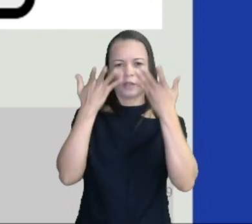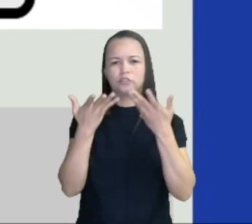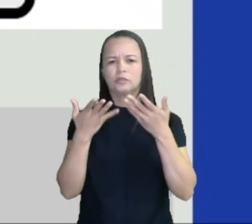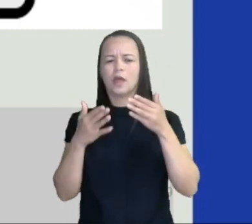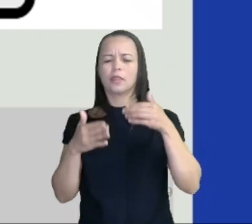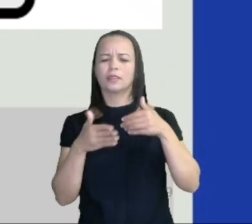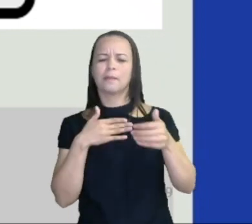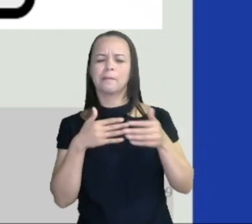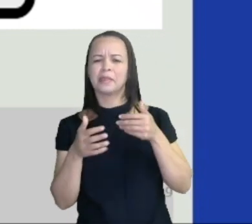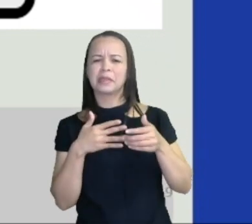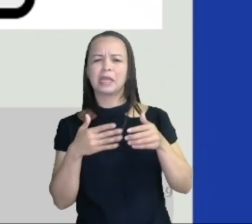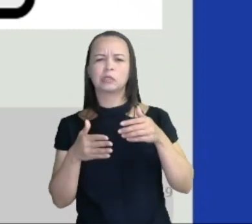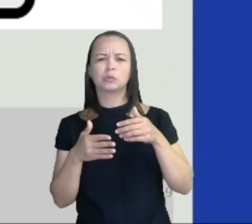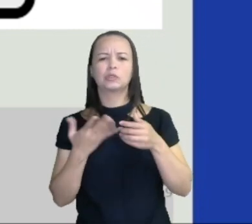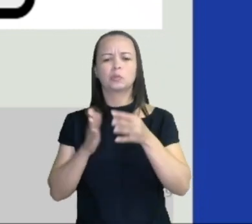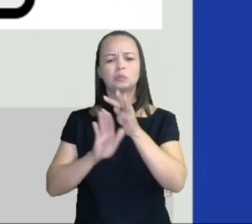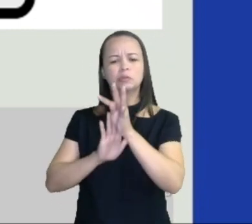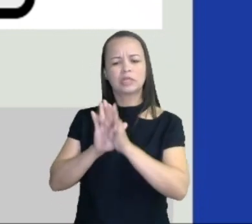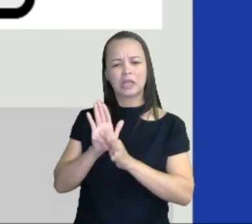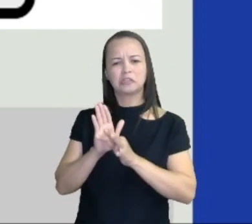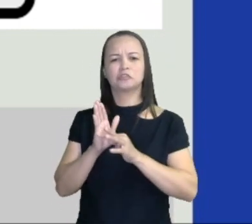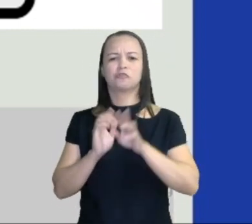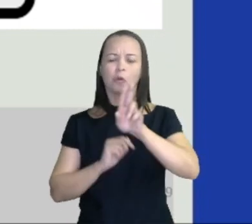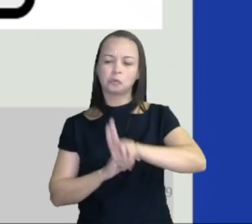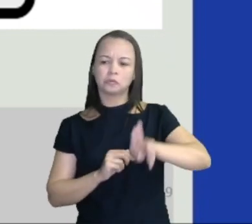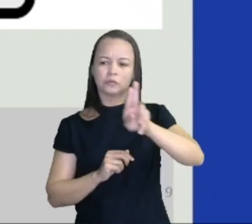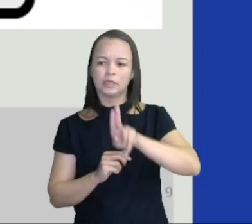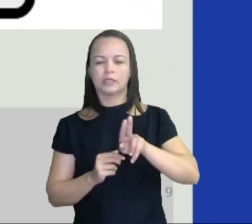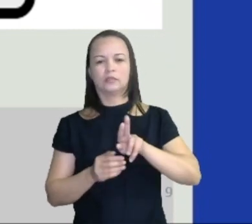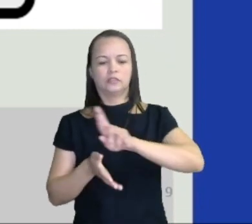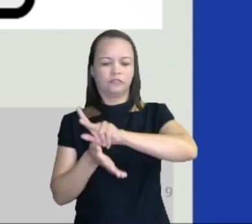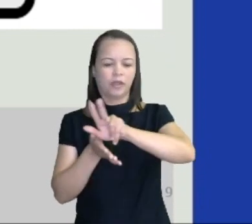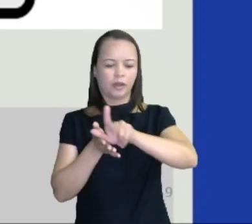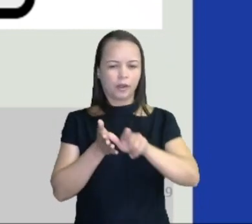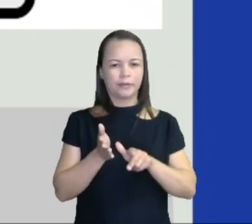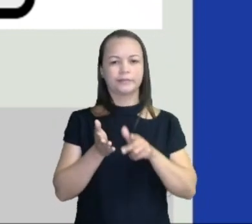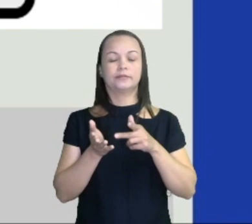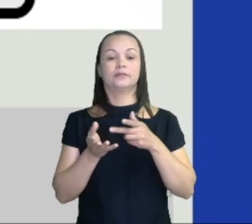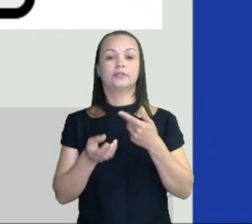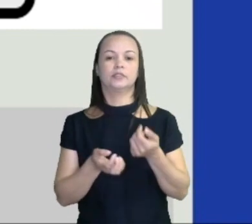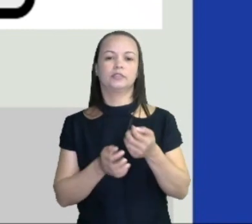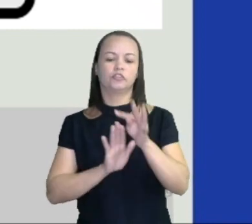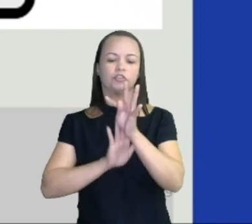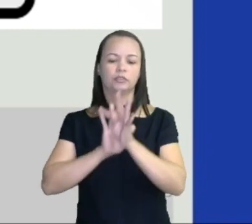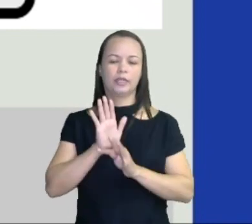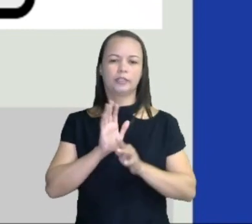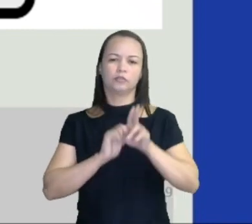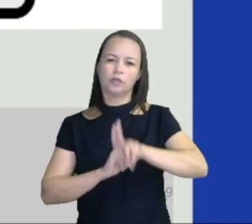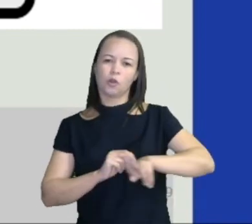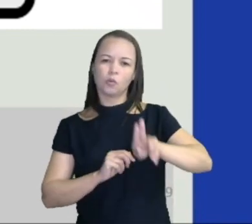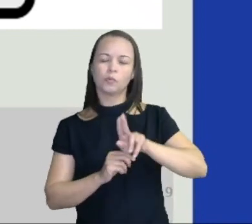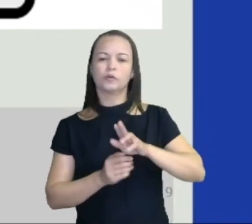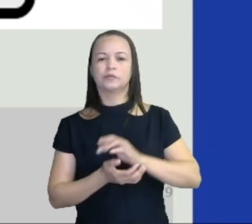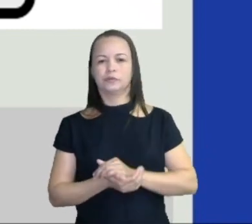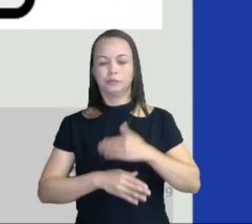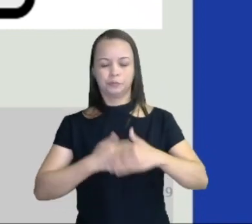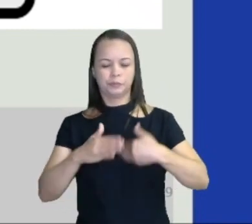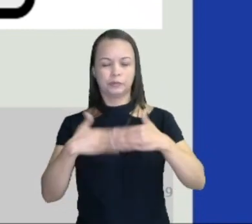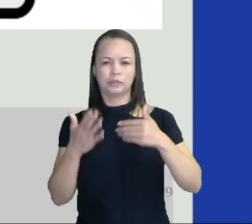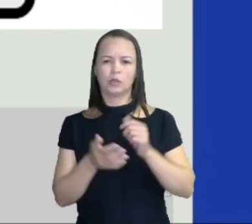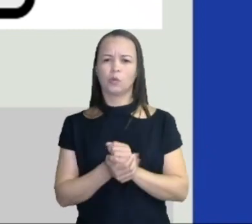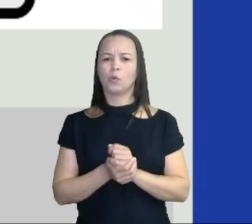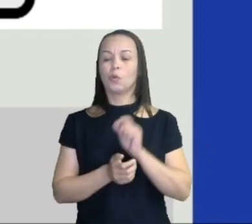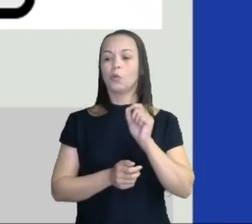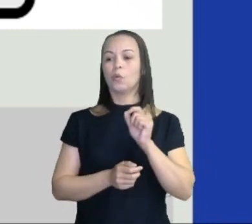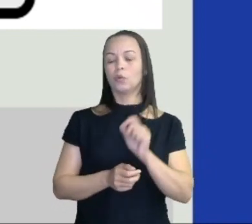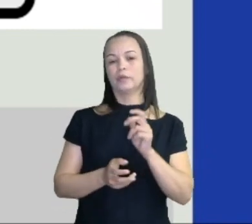utilizado, diferentes textos serão produzidos. O que a linguagem visual